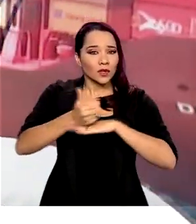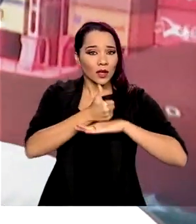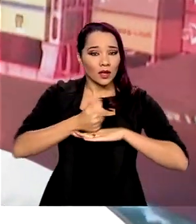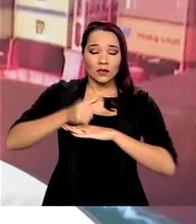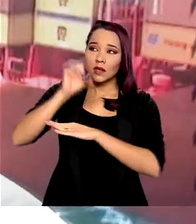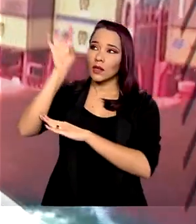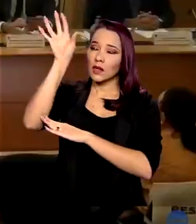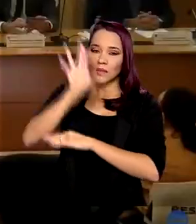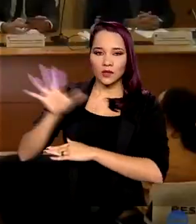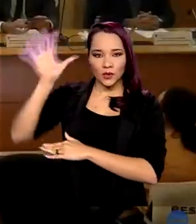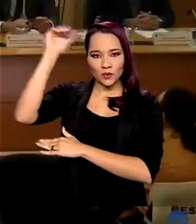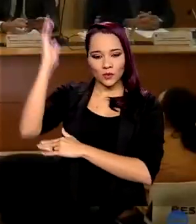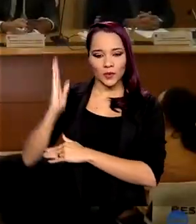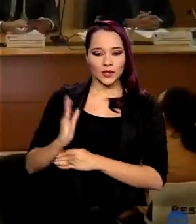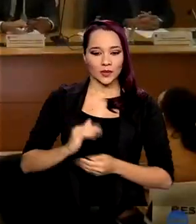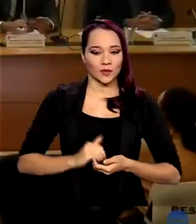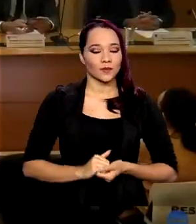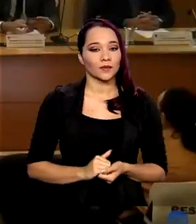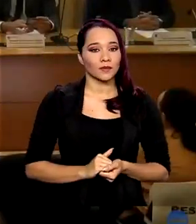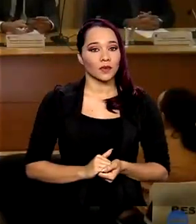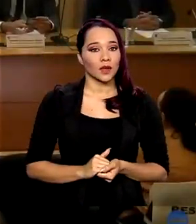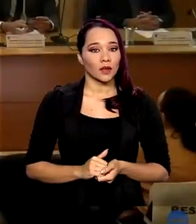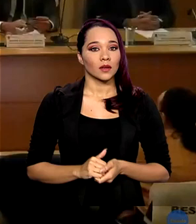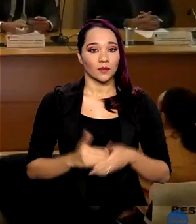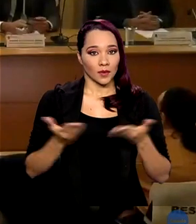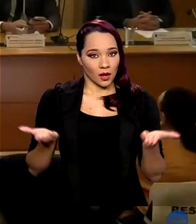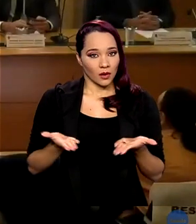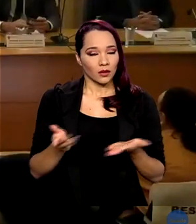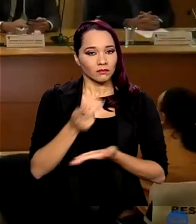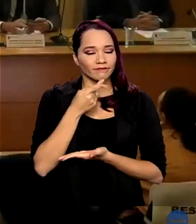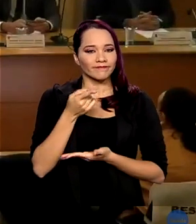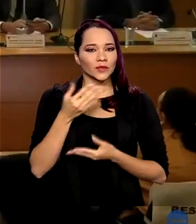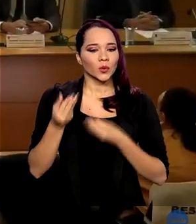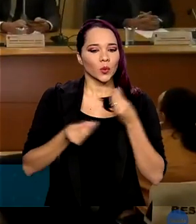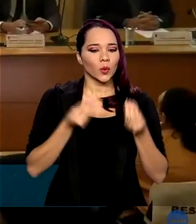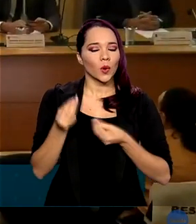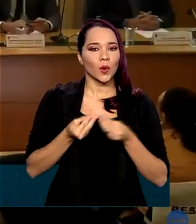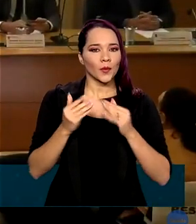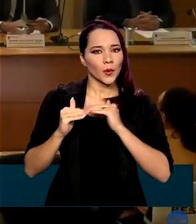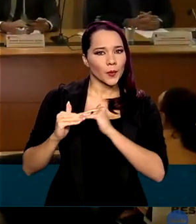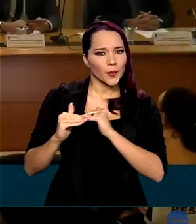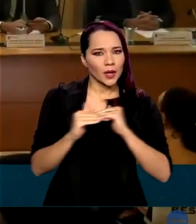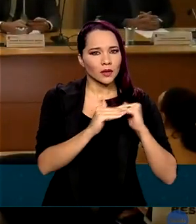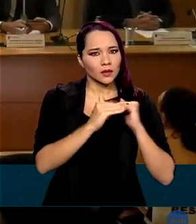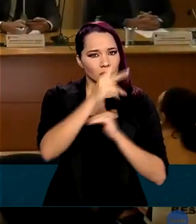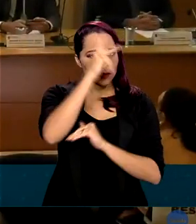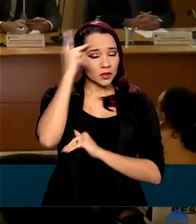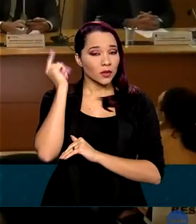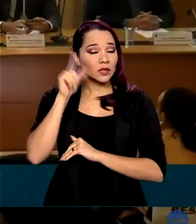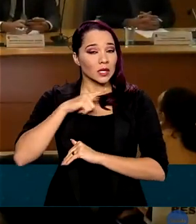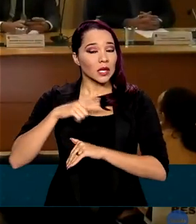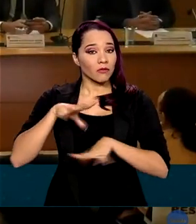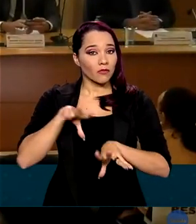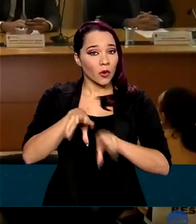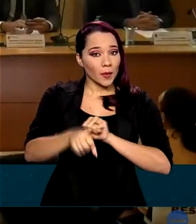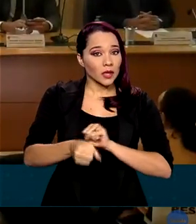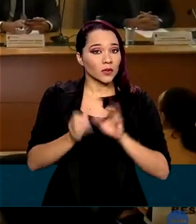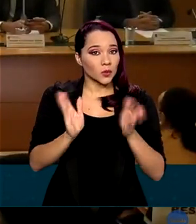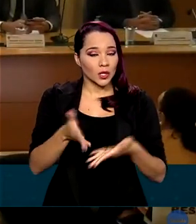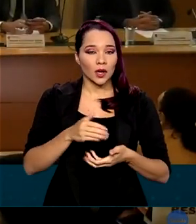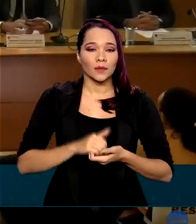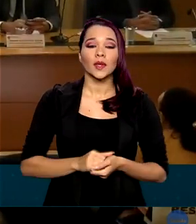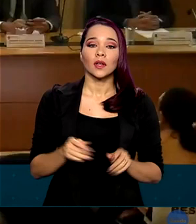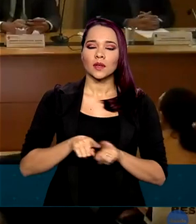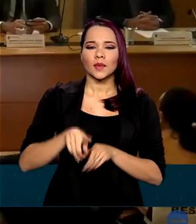país. Está se falando sobre o padrão das pessoas que são formadas, do resultado